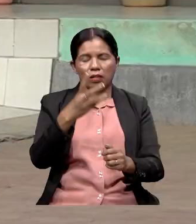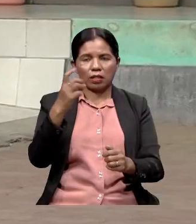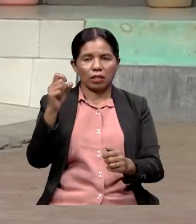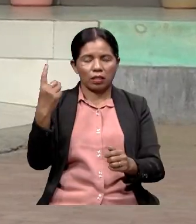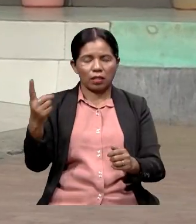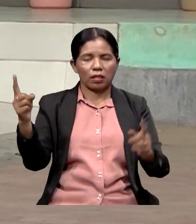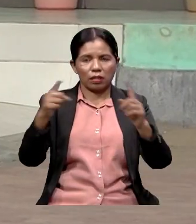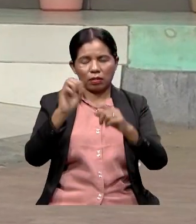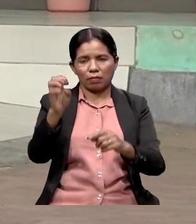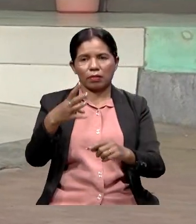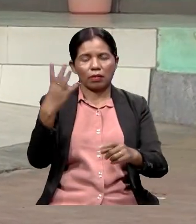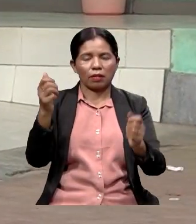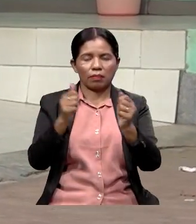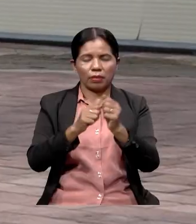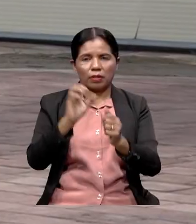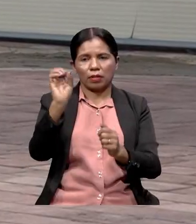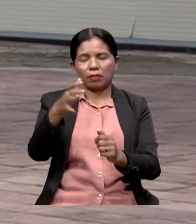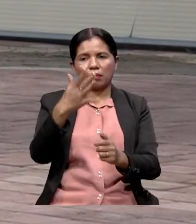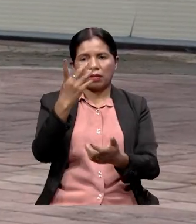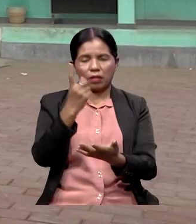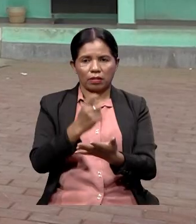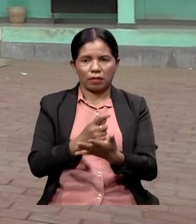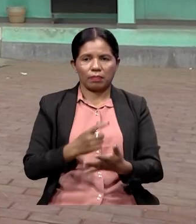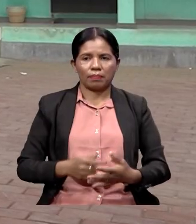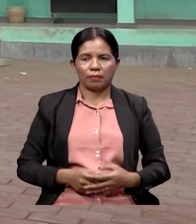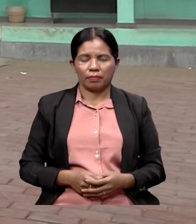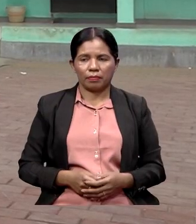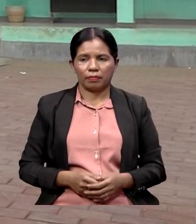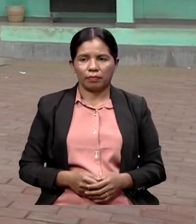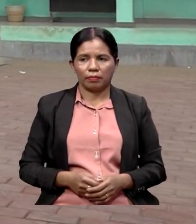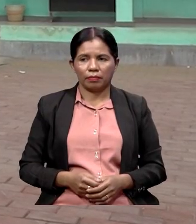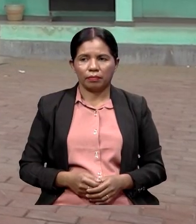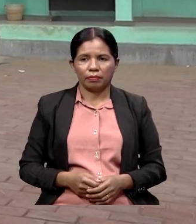a mutuk rihun sanlo resing lima. Teotonia Neto, Dilma Suzeti, GMN.